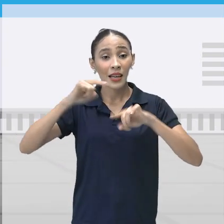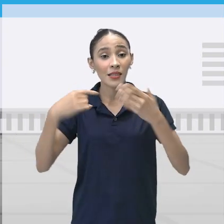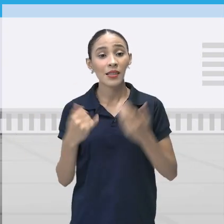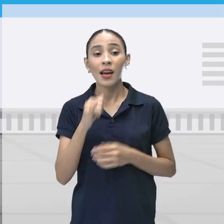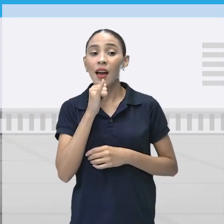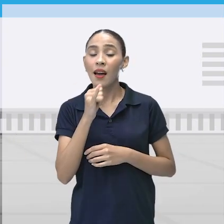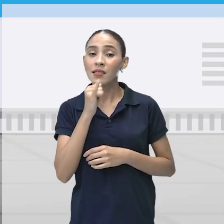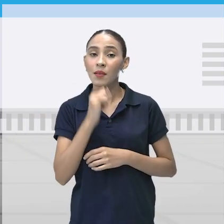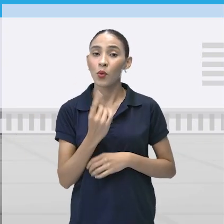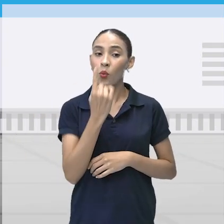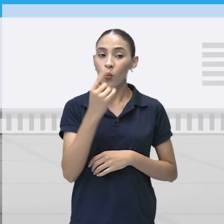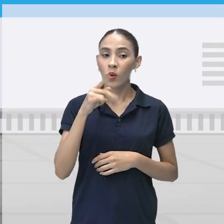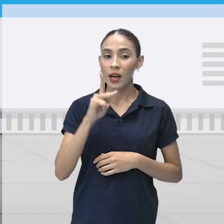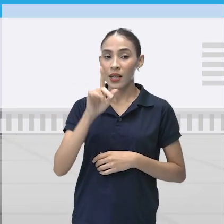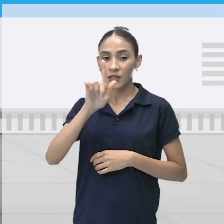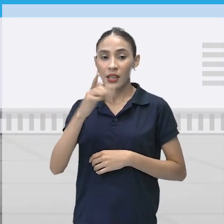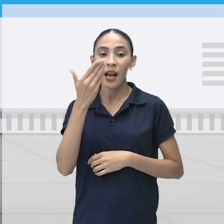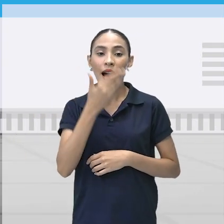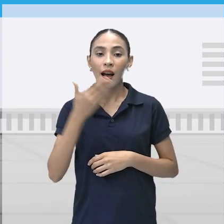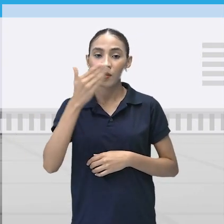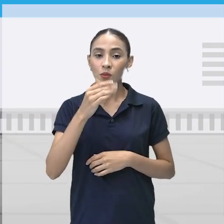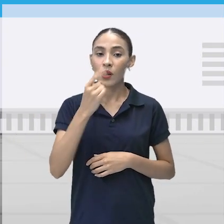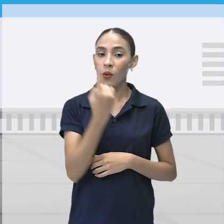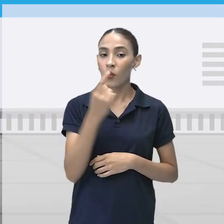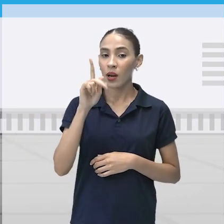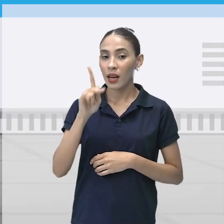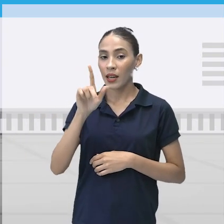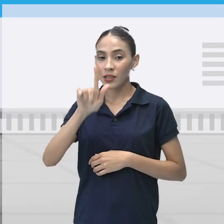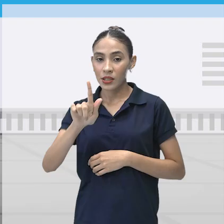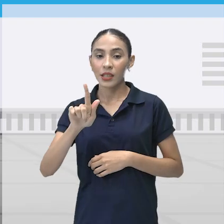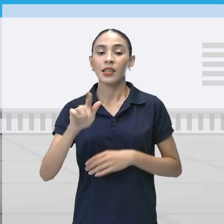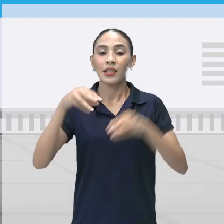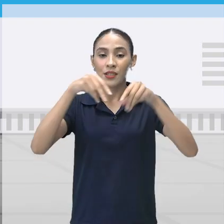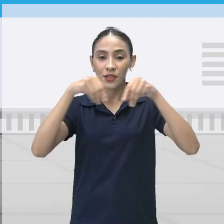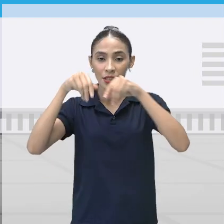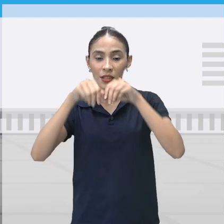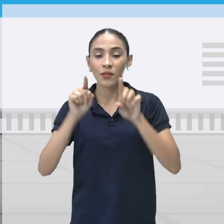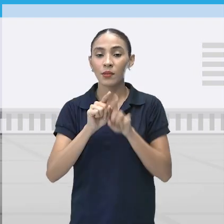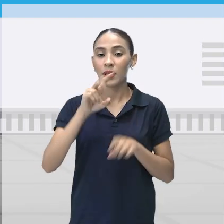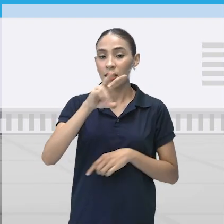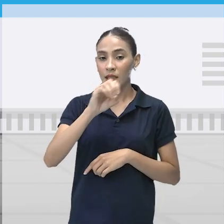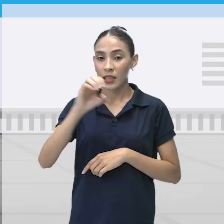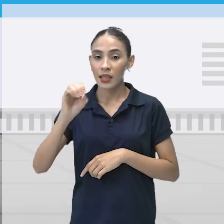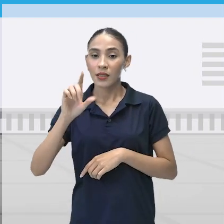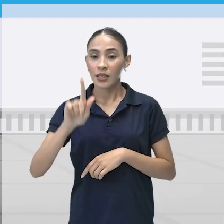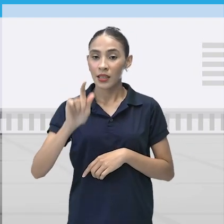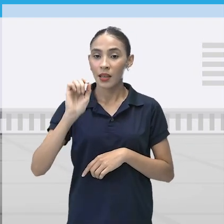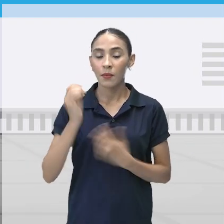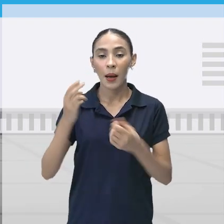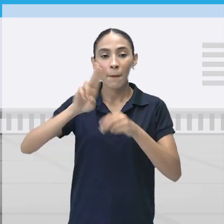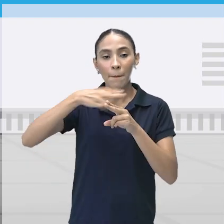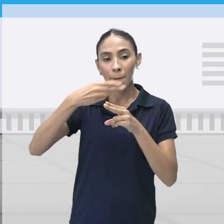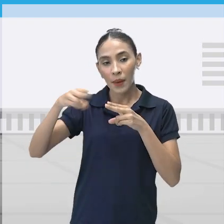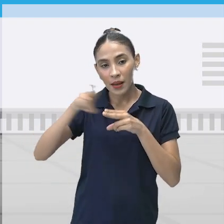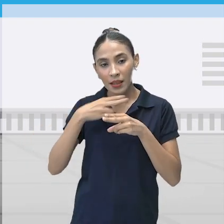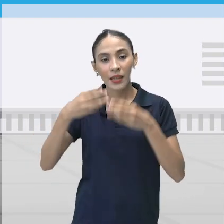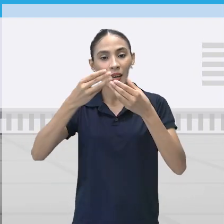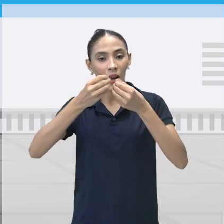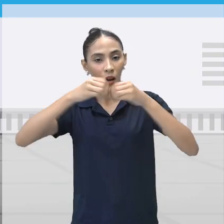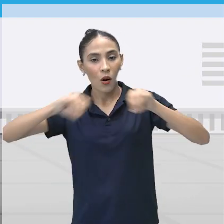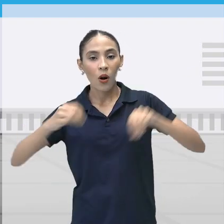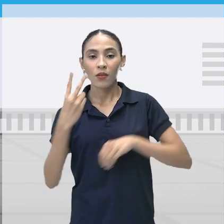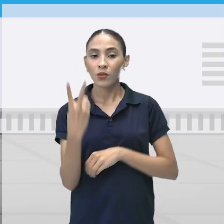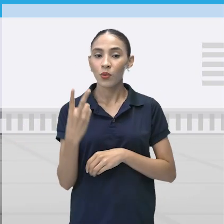posso citar para vocês 1 quilo de açúcar, 1 quilo de trigo, 500 gramas de margarina, 1 dúzia de ovos, 2 litros